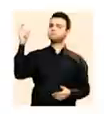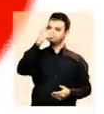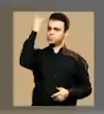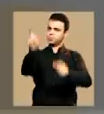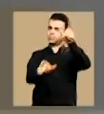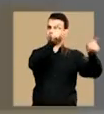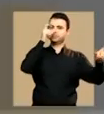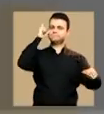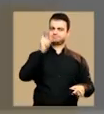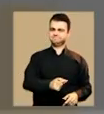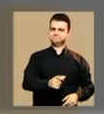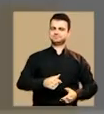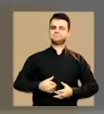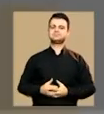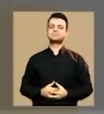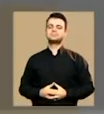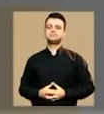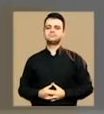mundo.